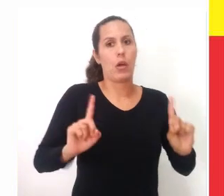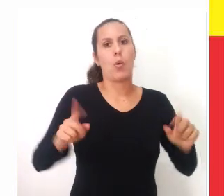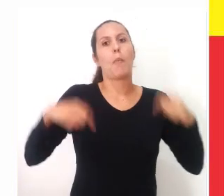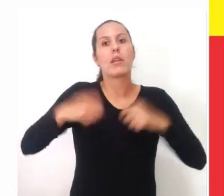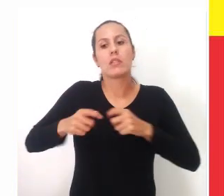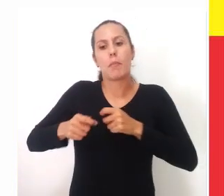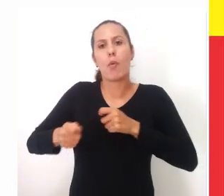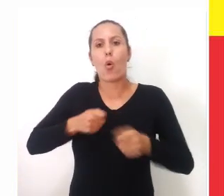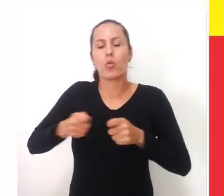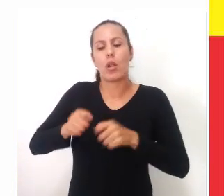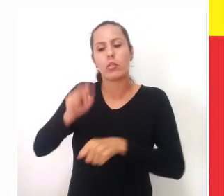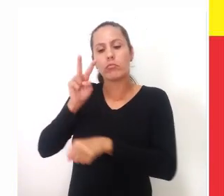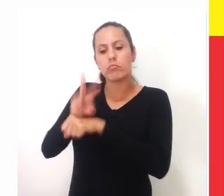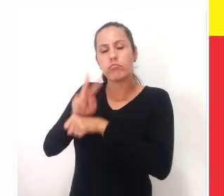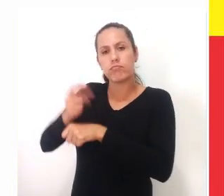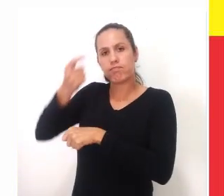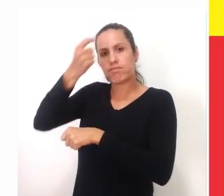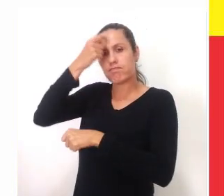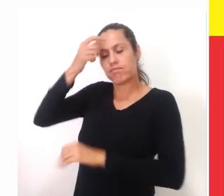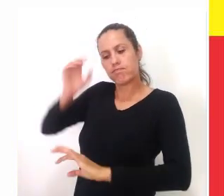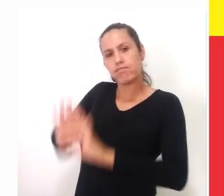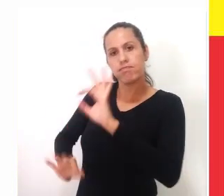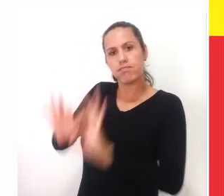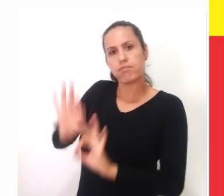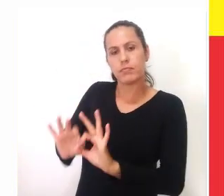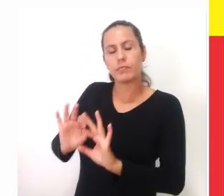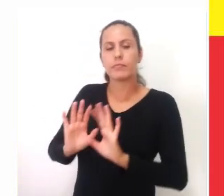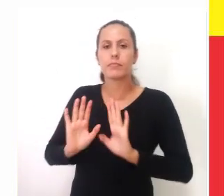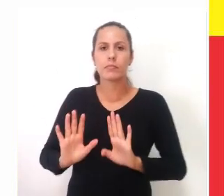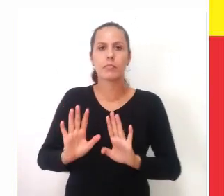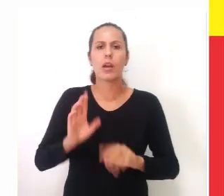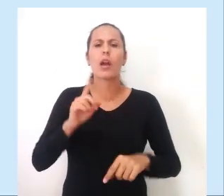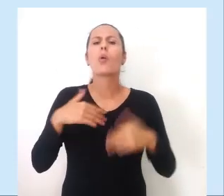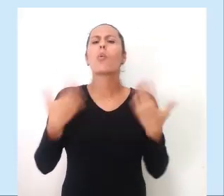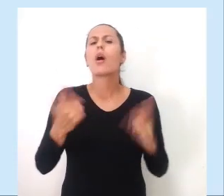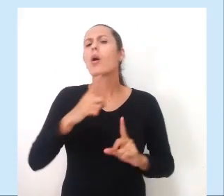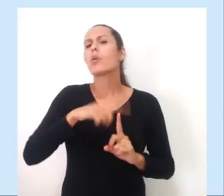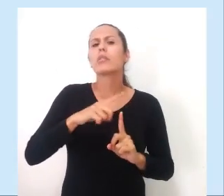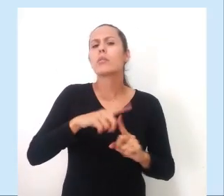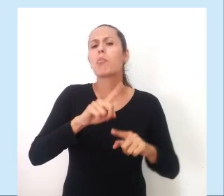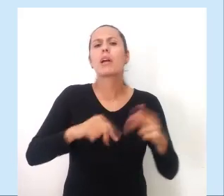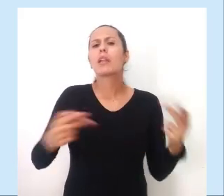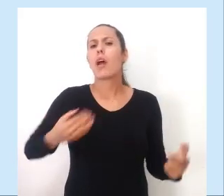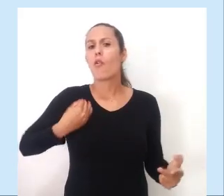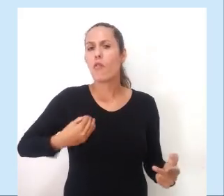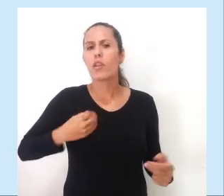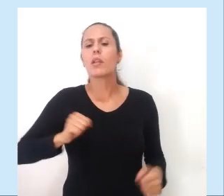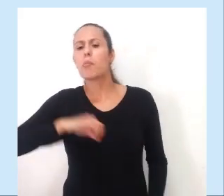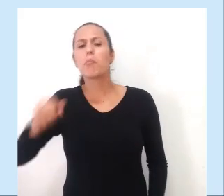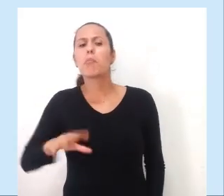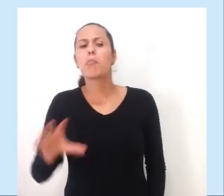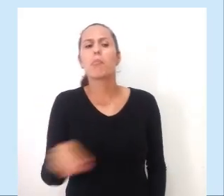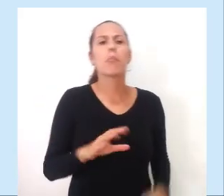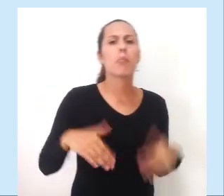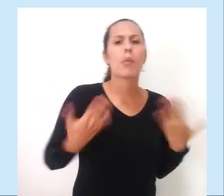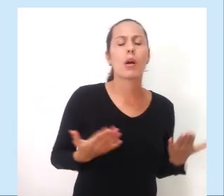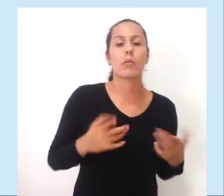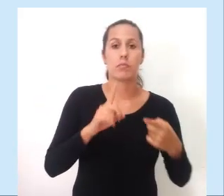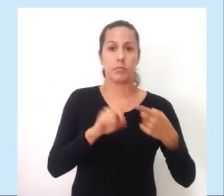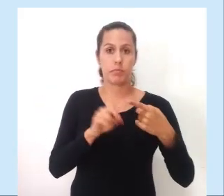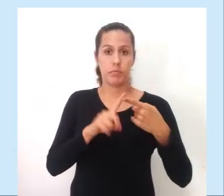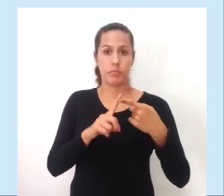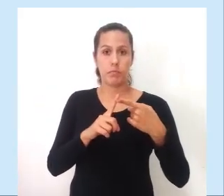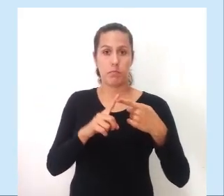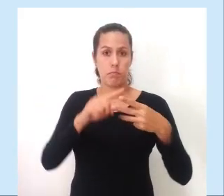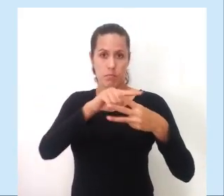jeito nenhum. Precisa ser controlado, precisa ser sustentável. Quais são os materiais orgânicos com vida que